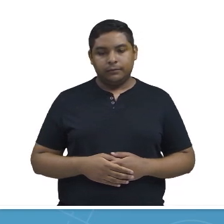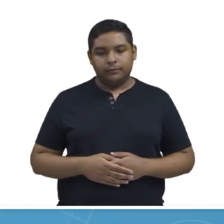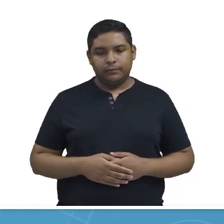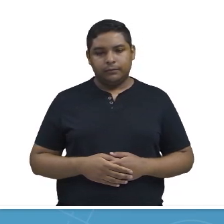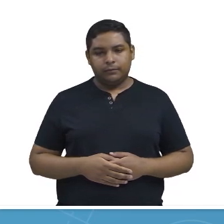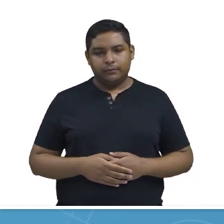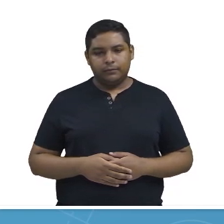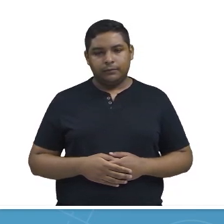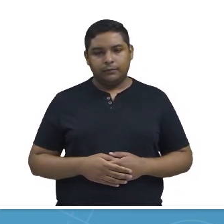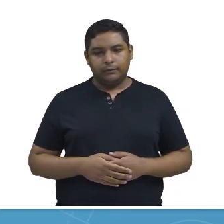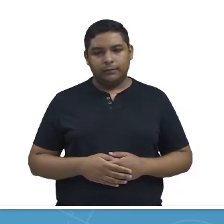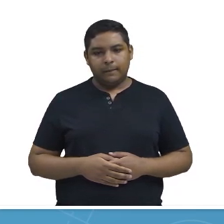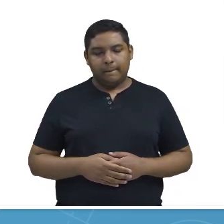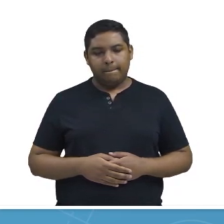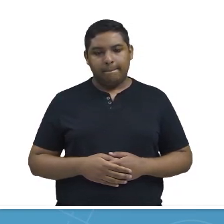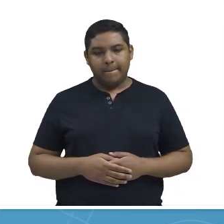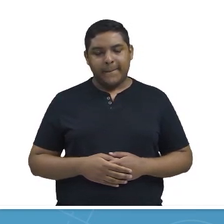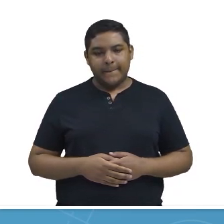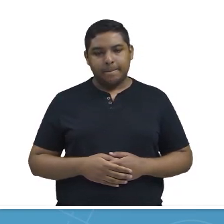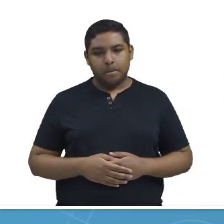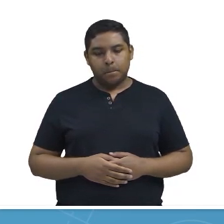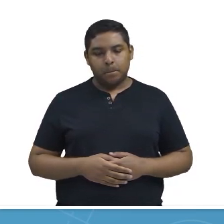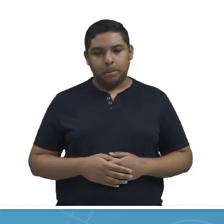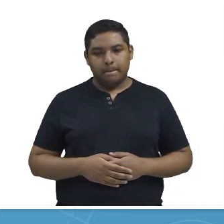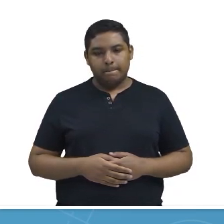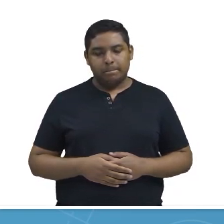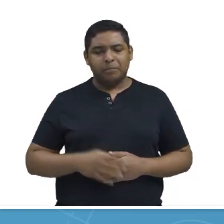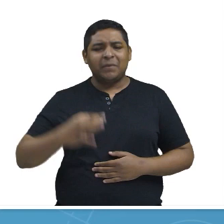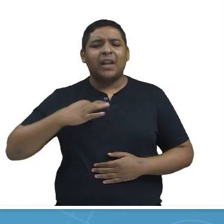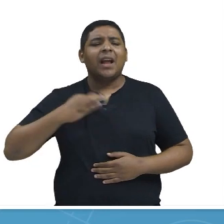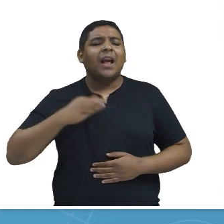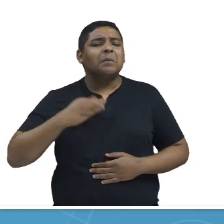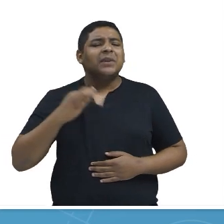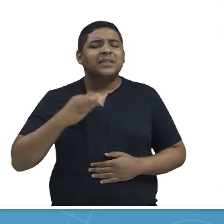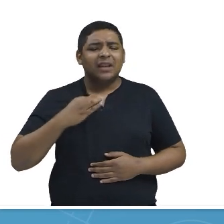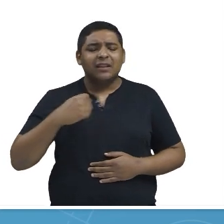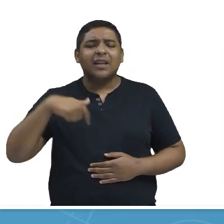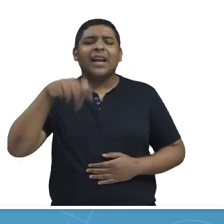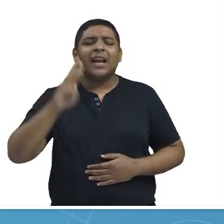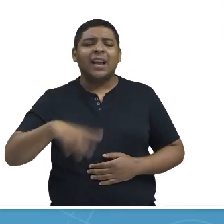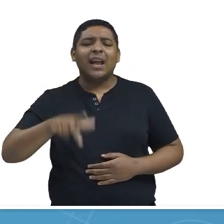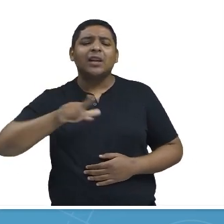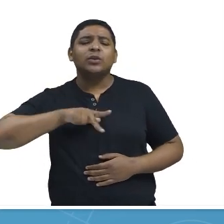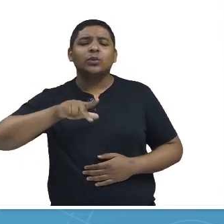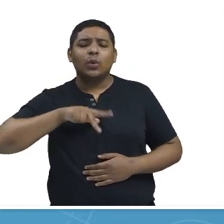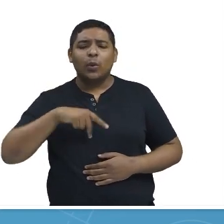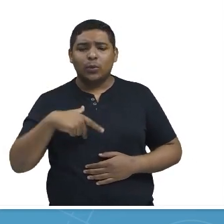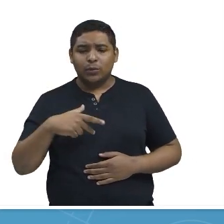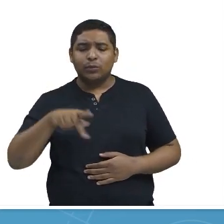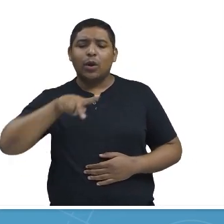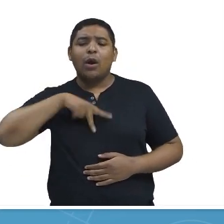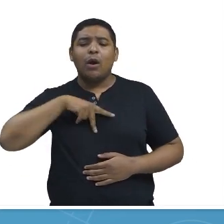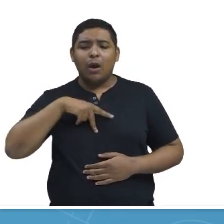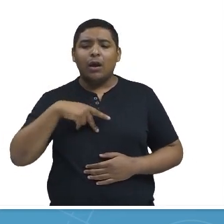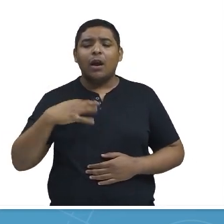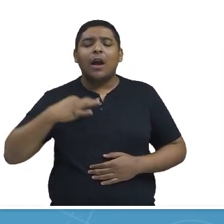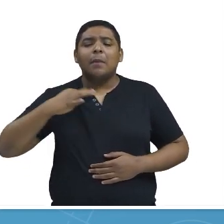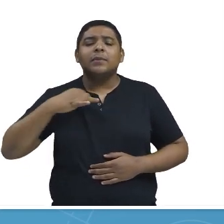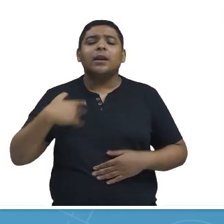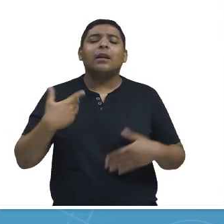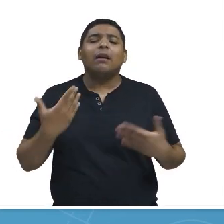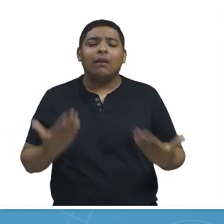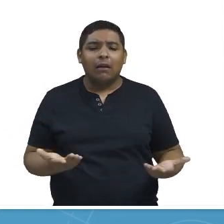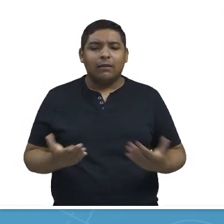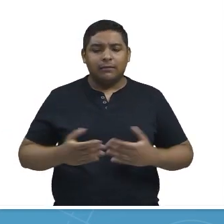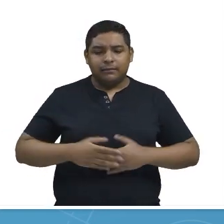are those t-shirts? Whose, de quem? De quem são? Olha aí, o verbo to be logo depois